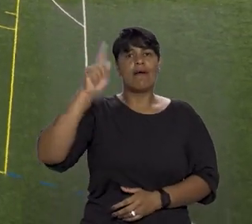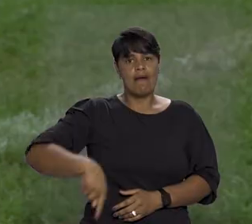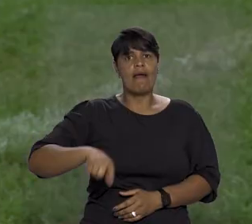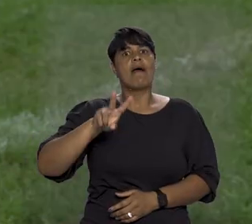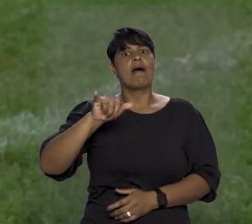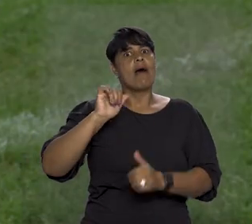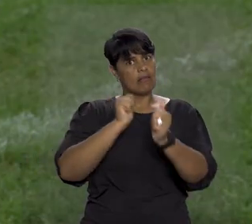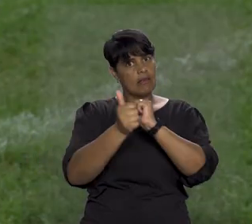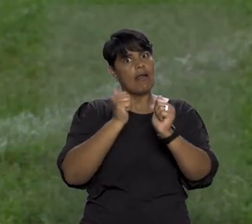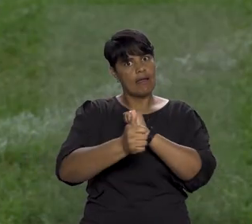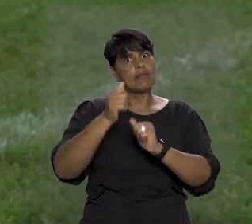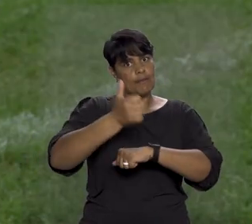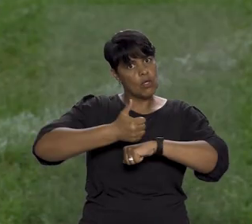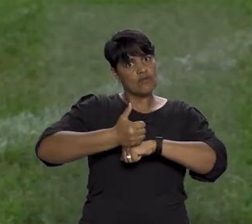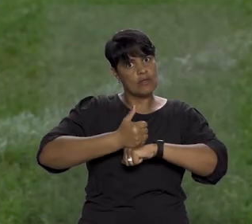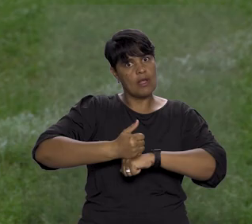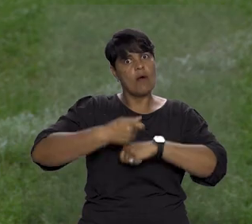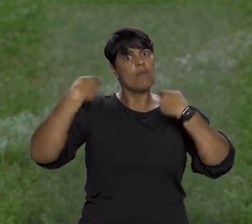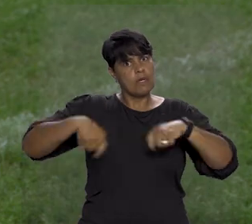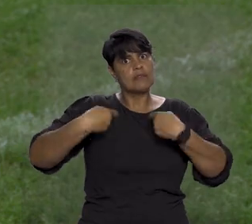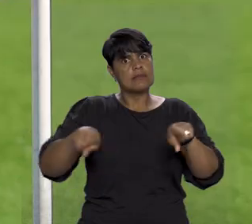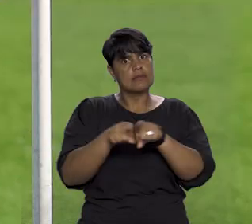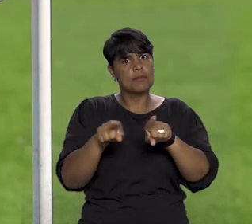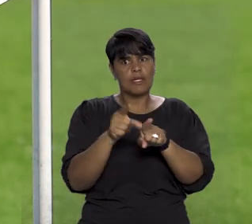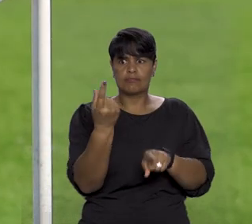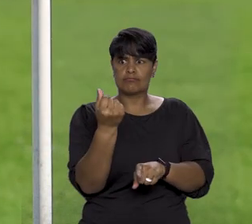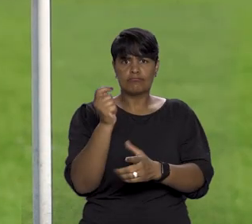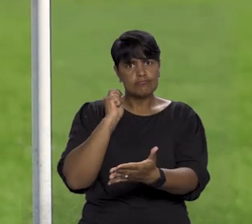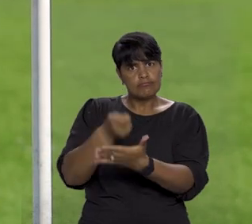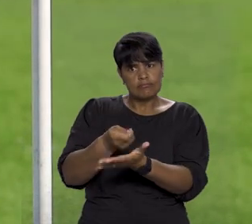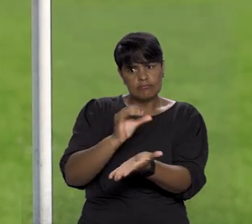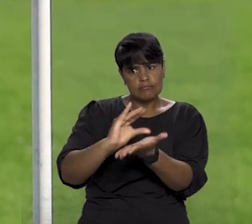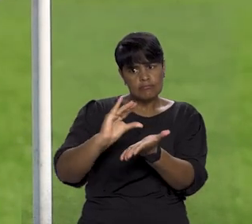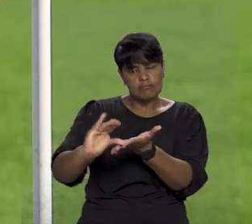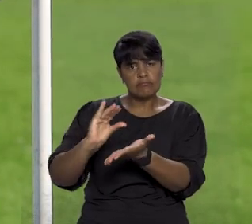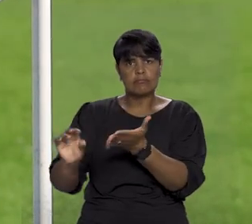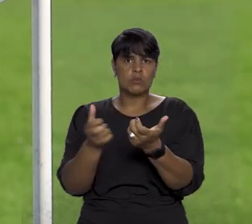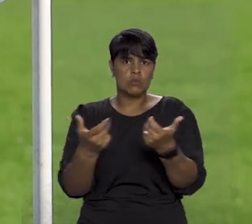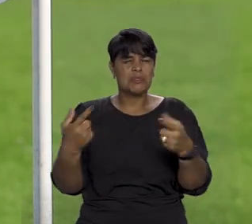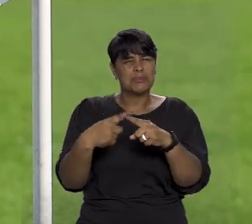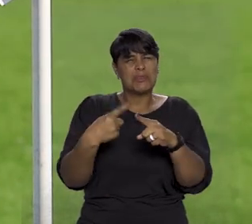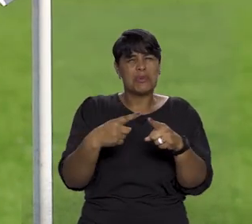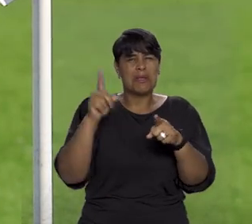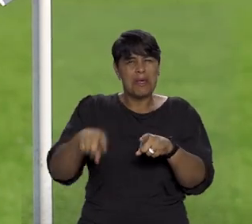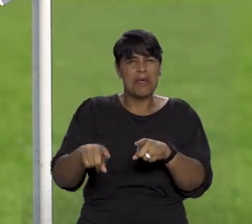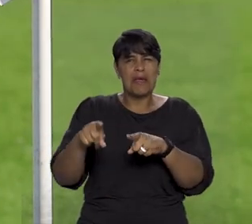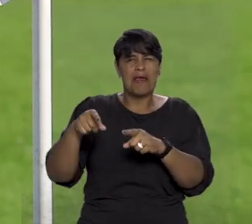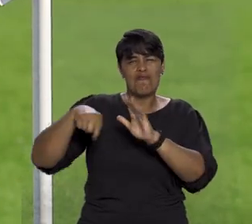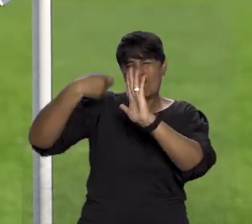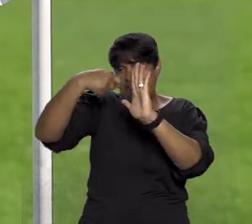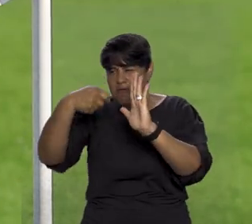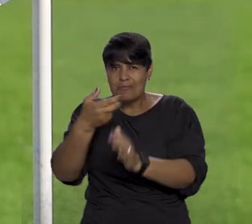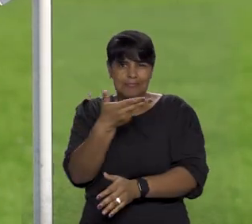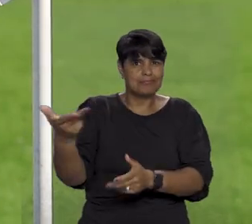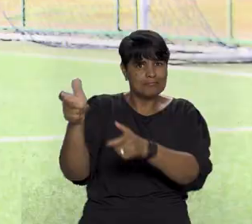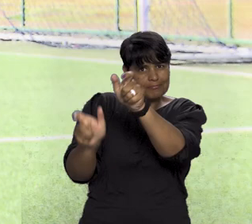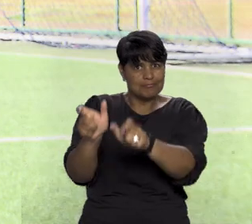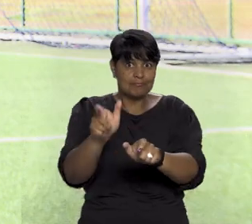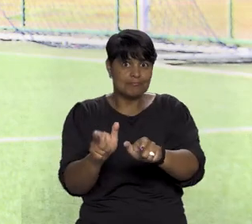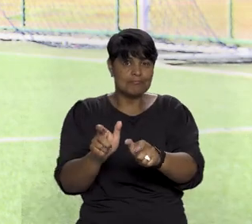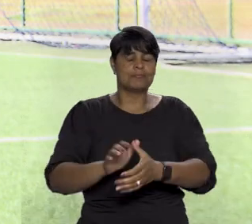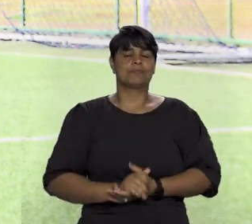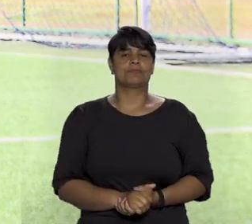profissionais e dessa forma também teriam direito ao recebimento das verbas pela exploração de imagem nas partidas